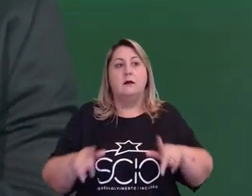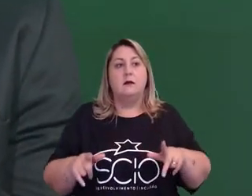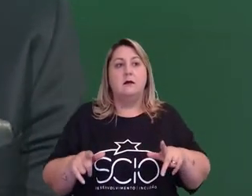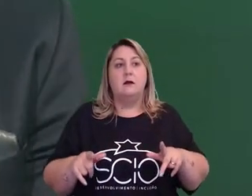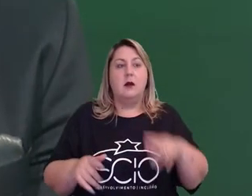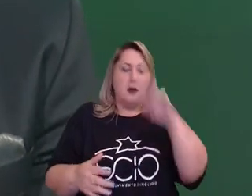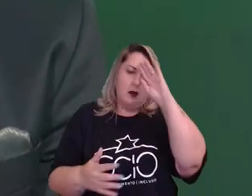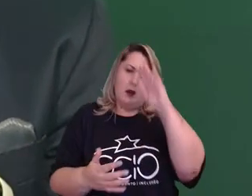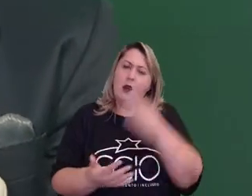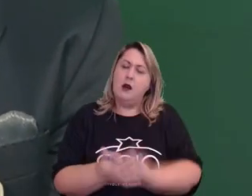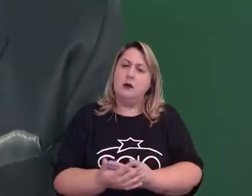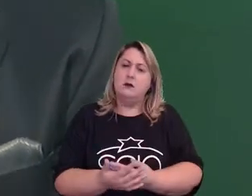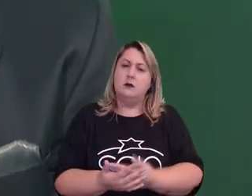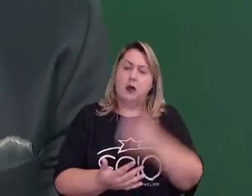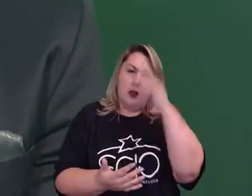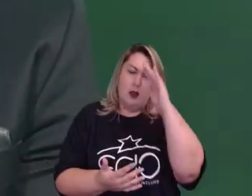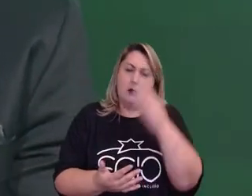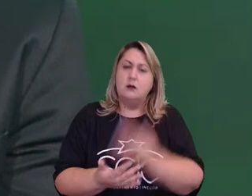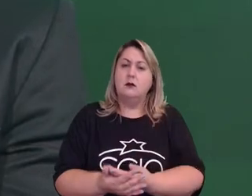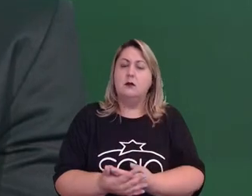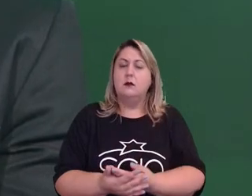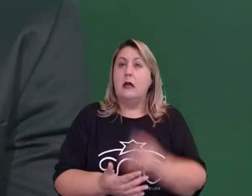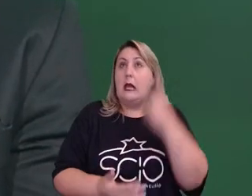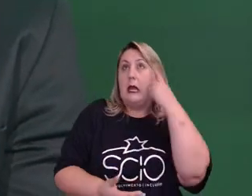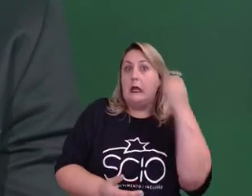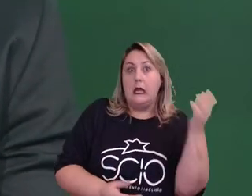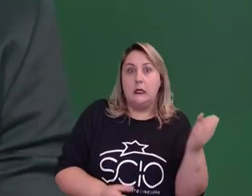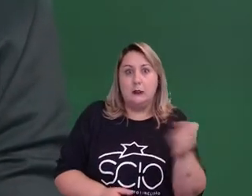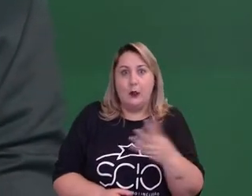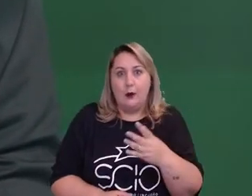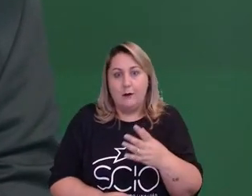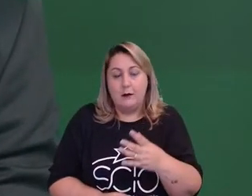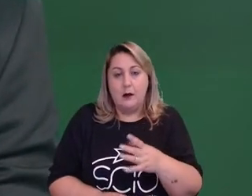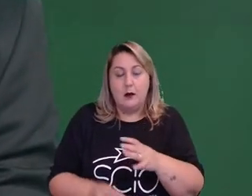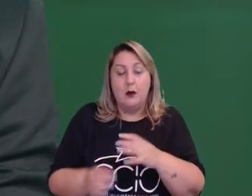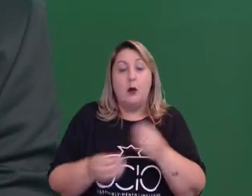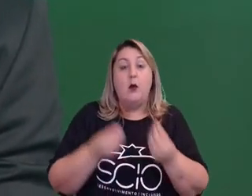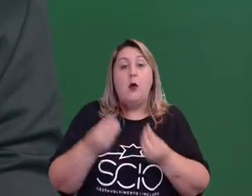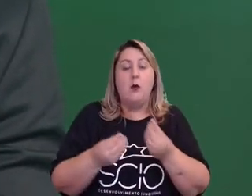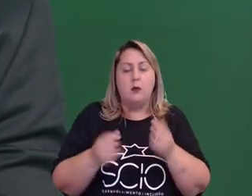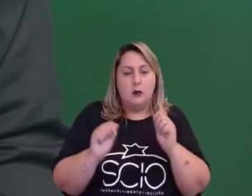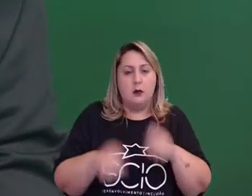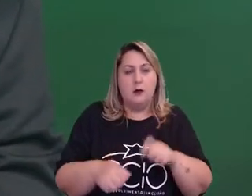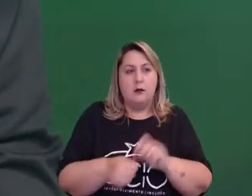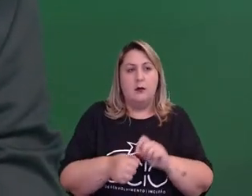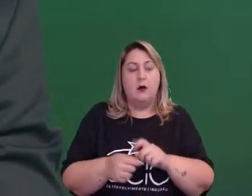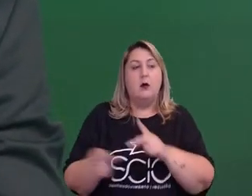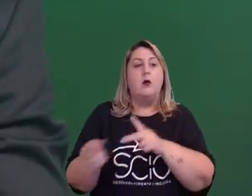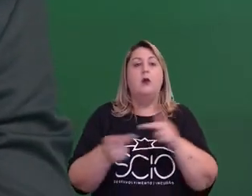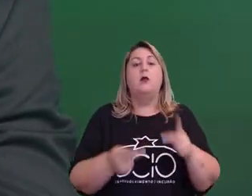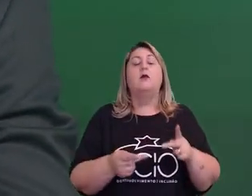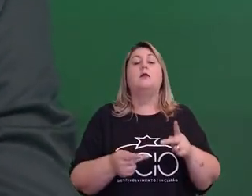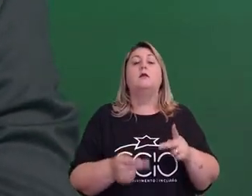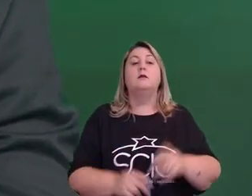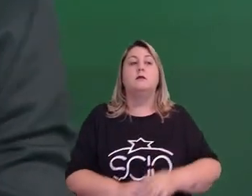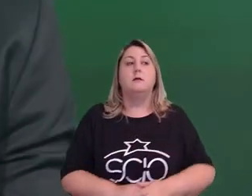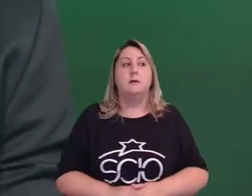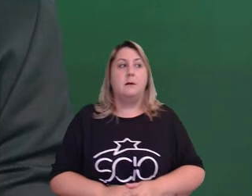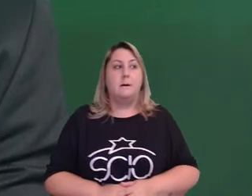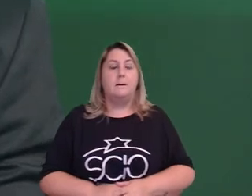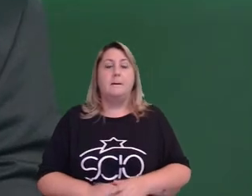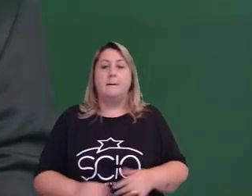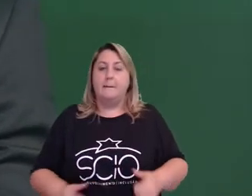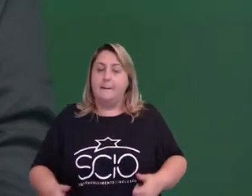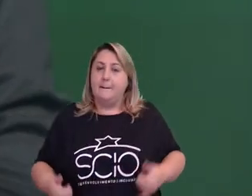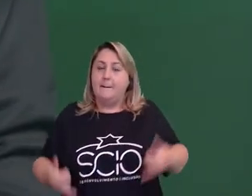por acreditarem nessas novas ideias, nessas novas possibilidades. E eu convido agora, assim, com